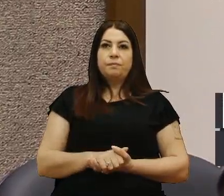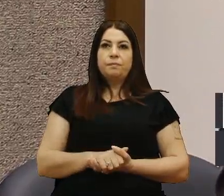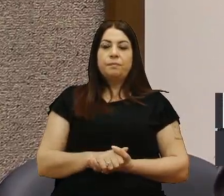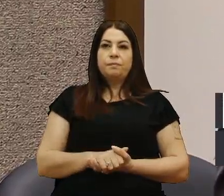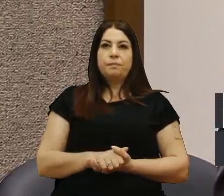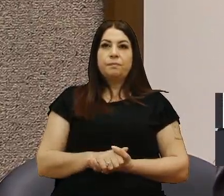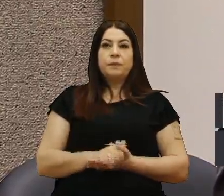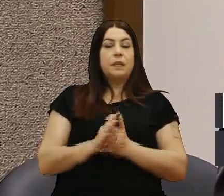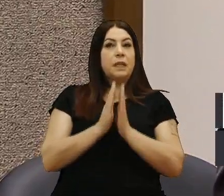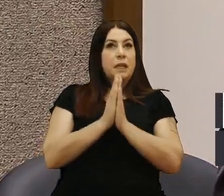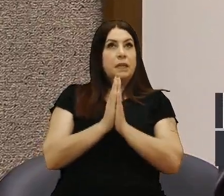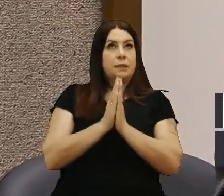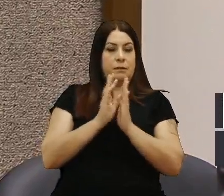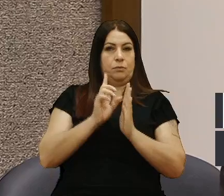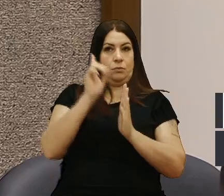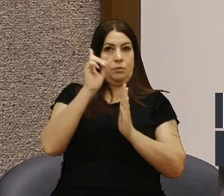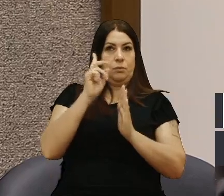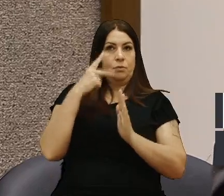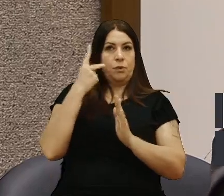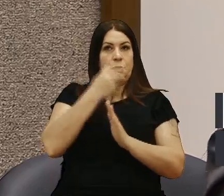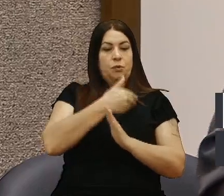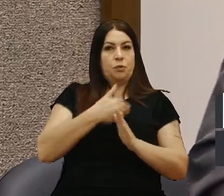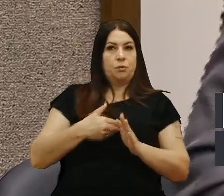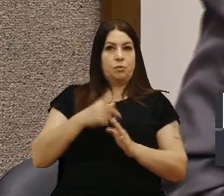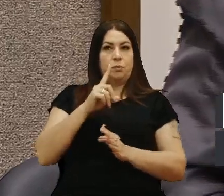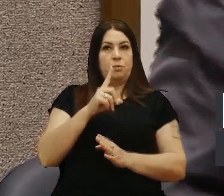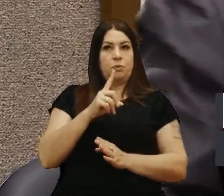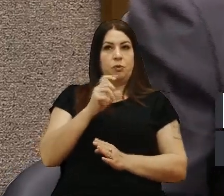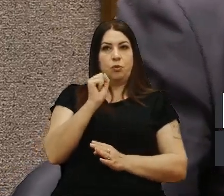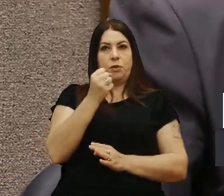graças ao bom Deus, as políticas públicas de